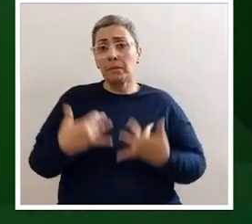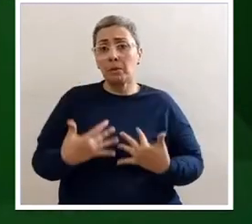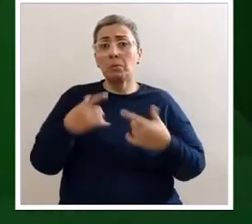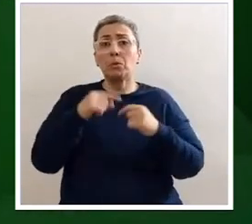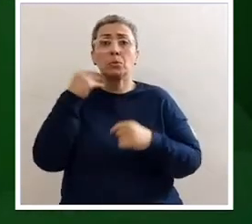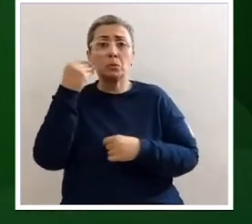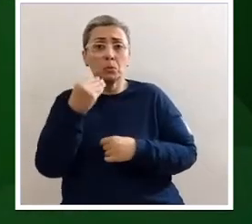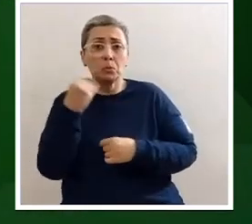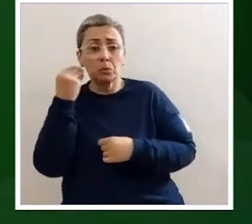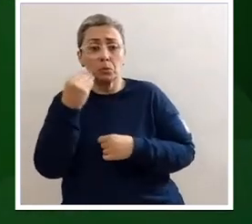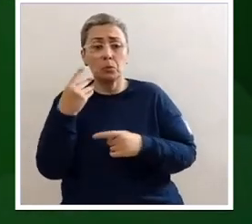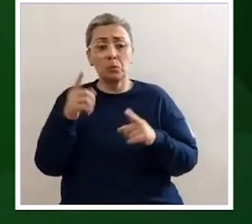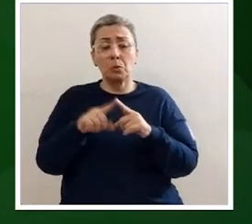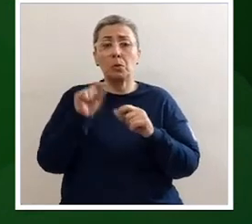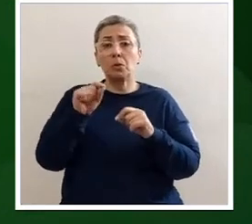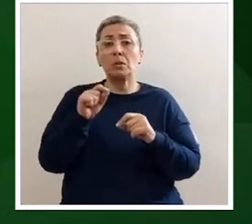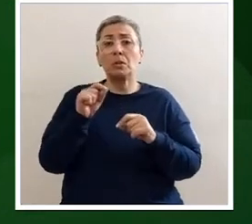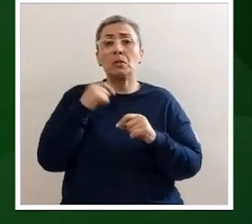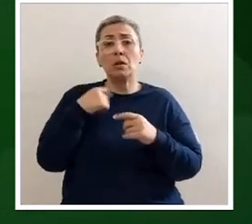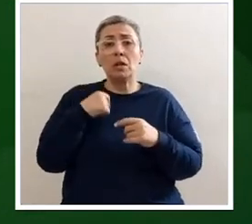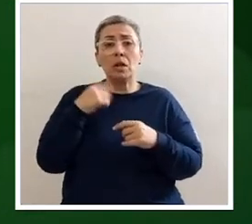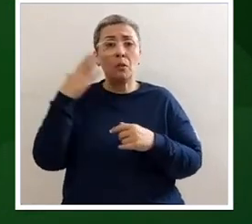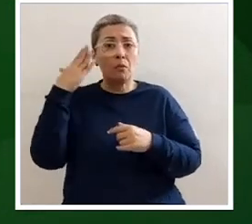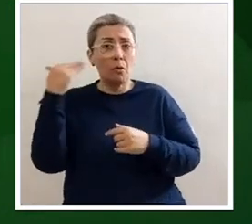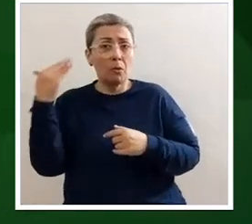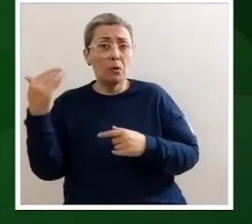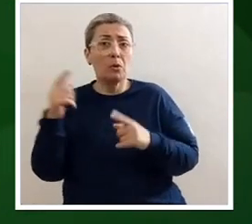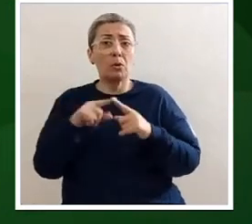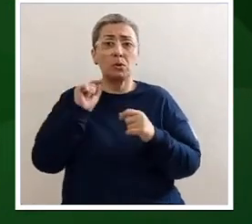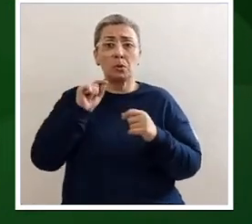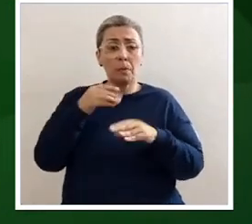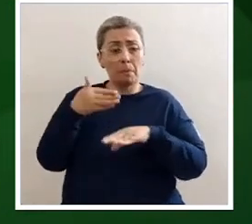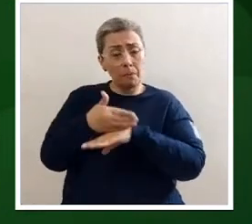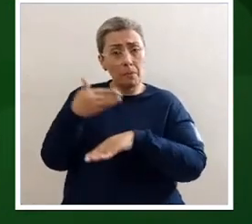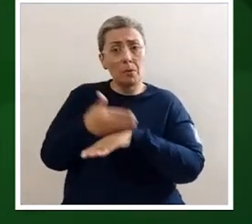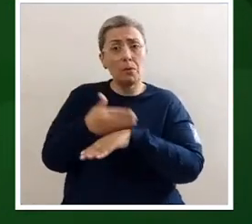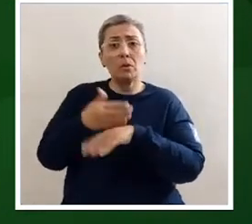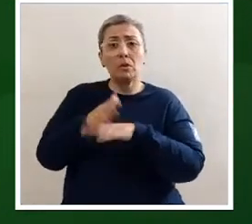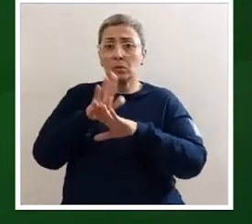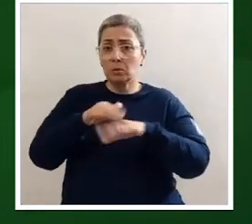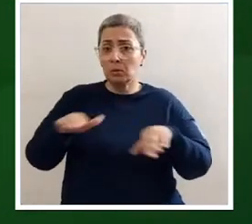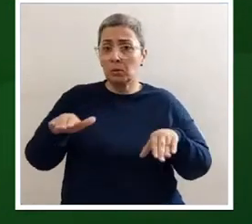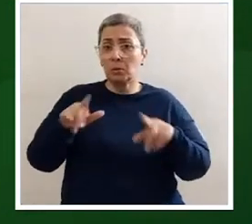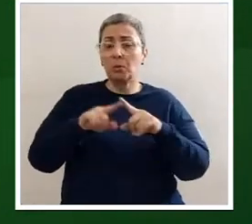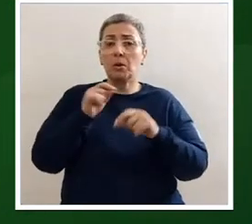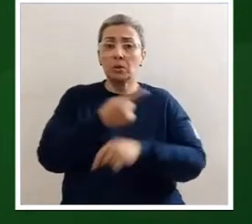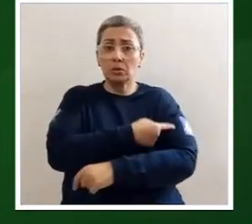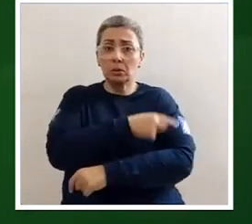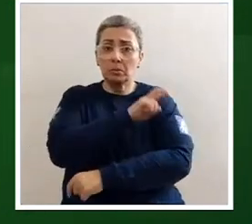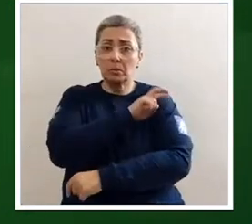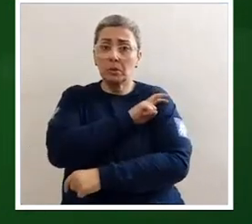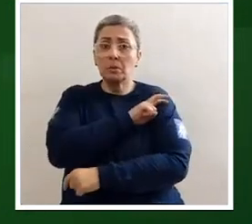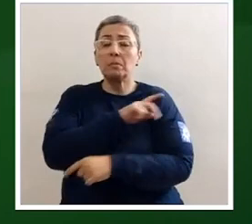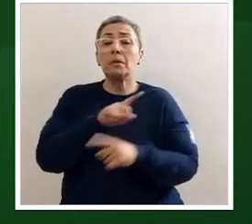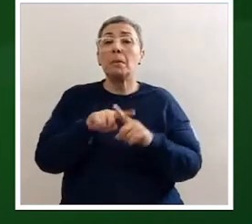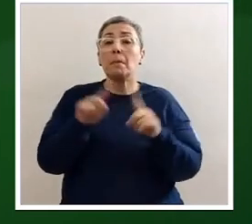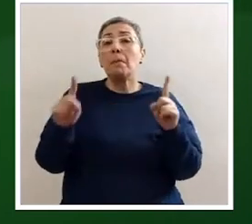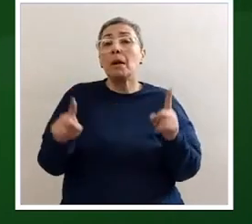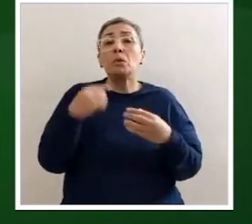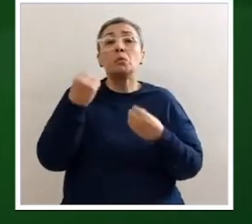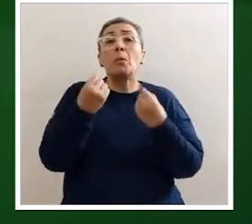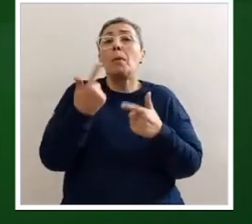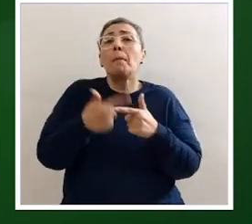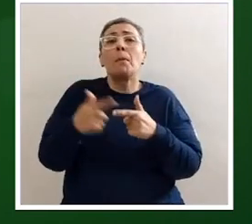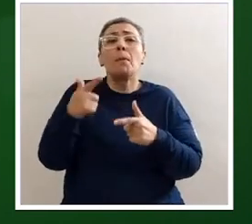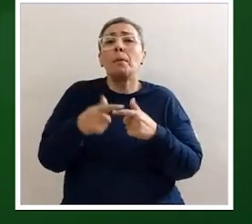respeito das experiências Virtuosas a respeito da participação dessas crianças nos anos iniciais Mas qual é